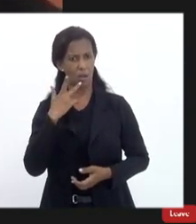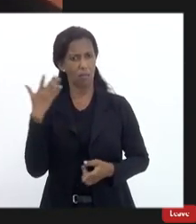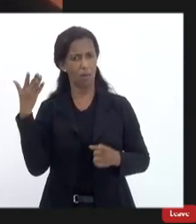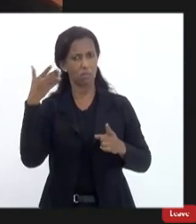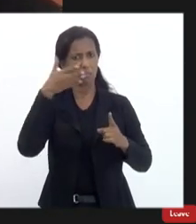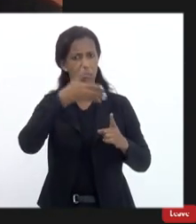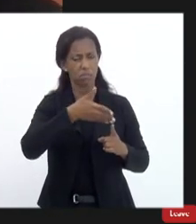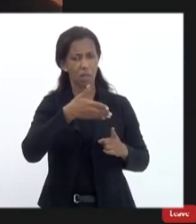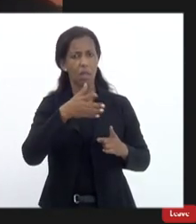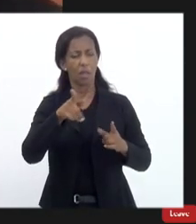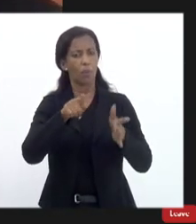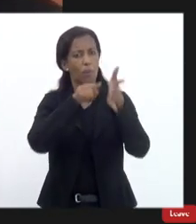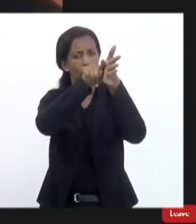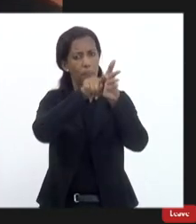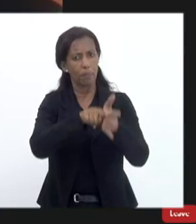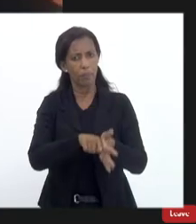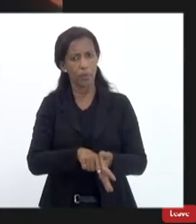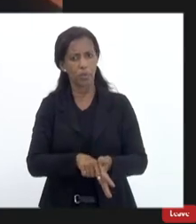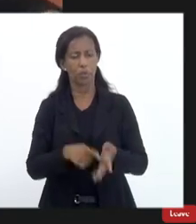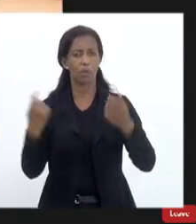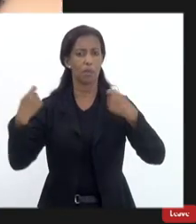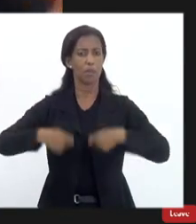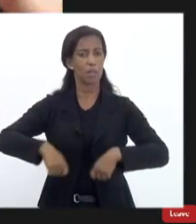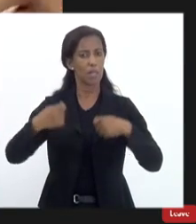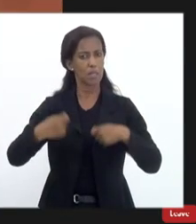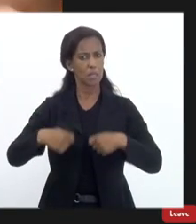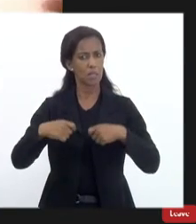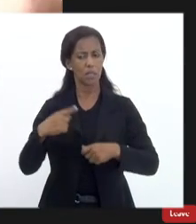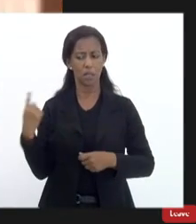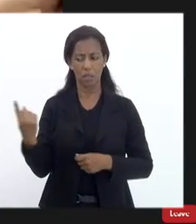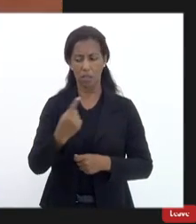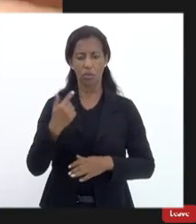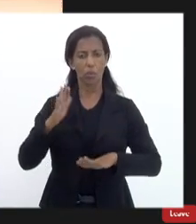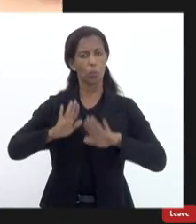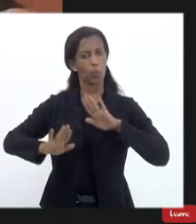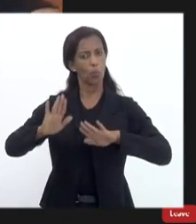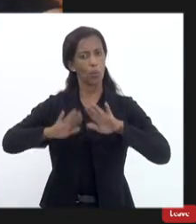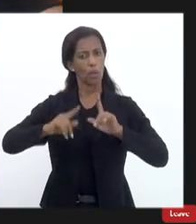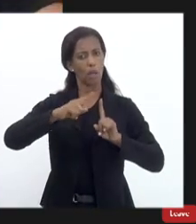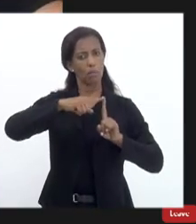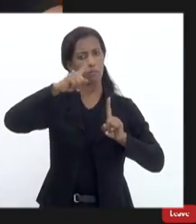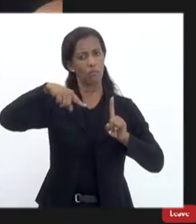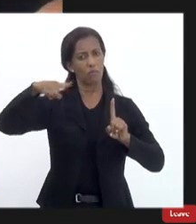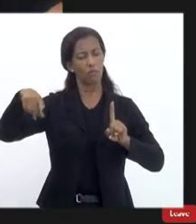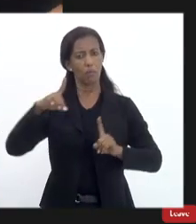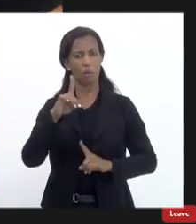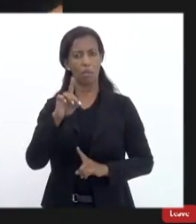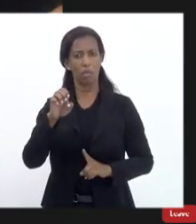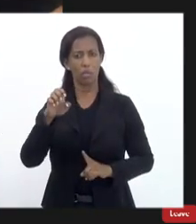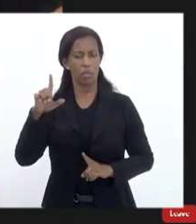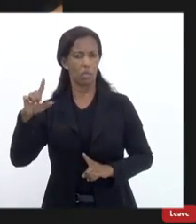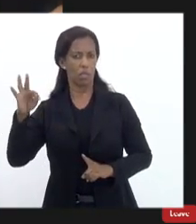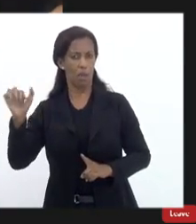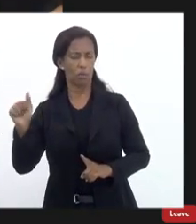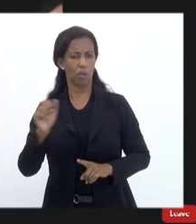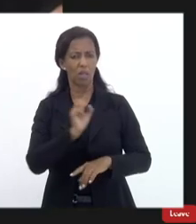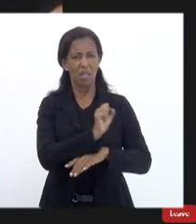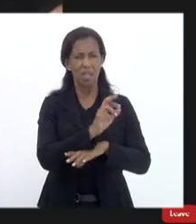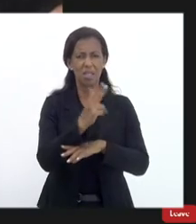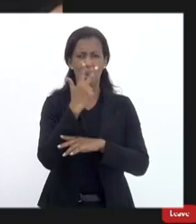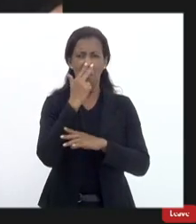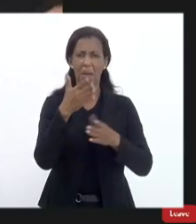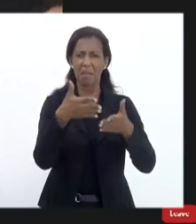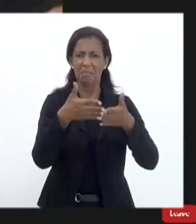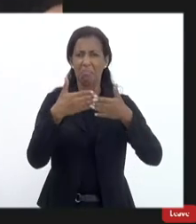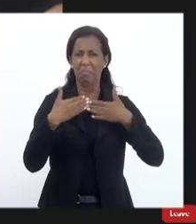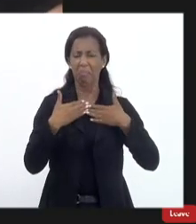referência, um pesquisador que demonstra a necessidade da gente tomar cuidado com essa nova variante, e a SEDUC recuou, né,